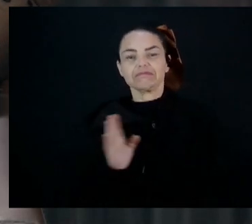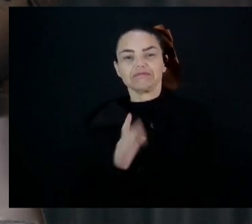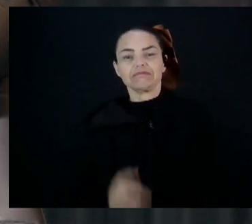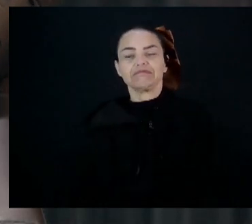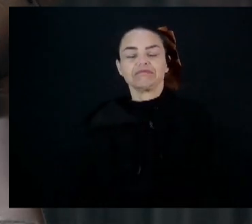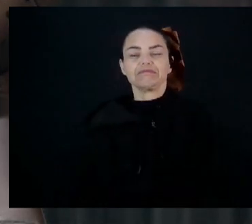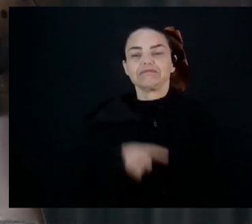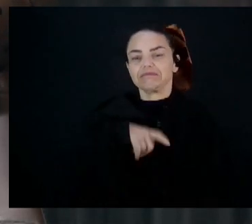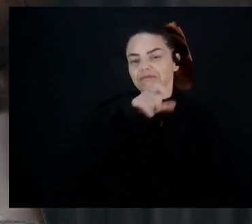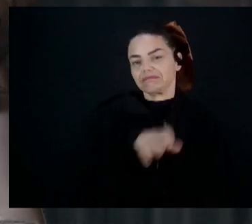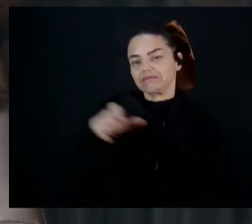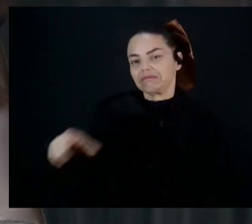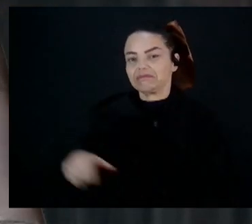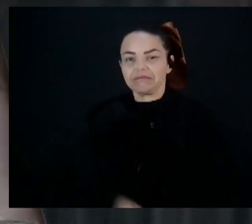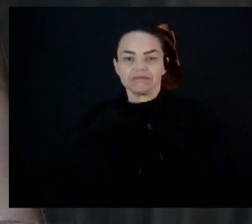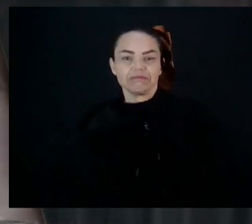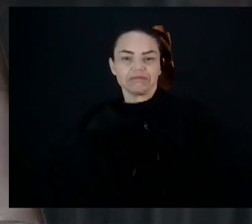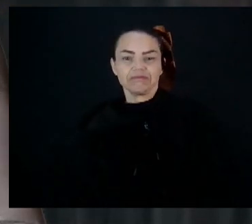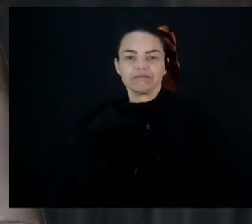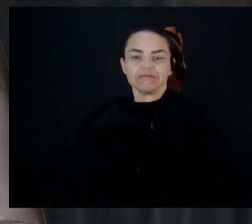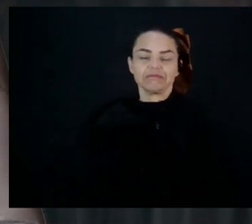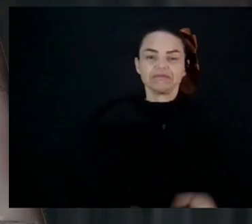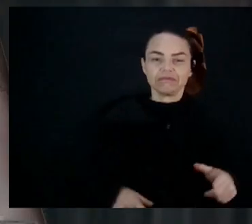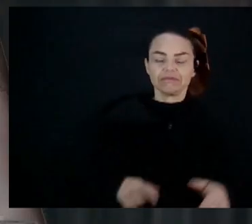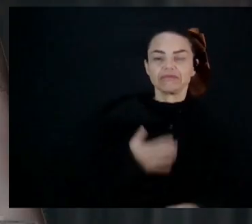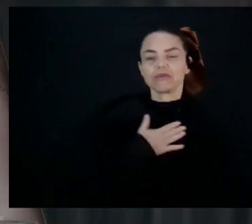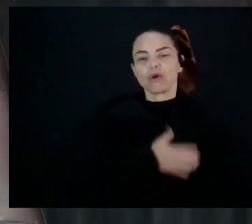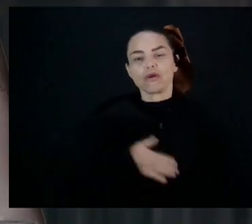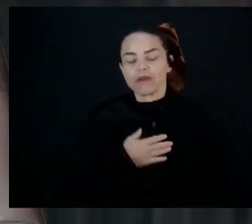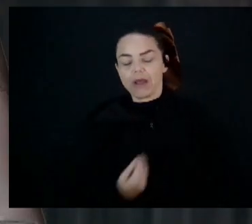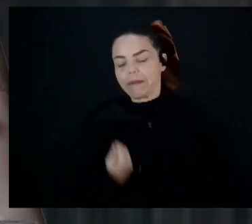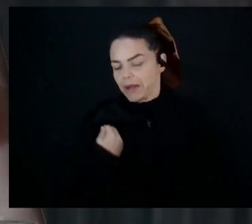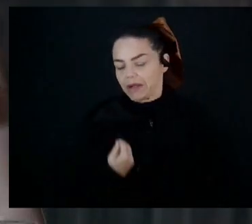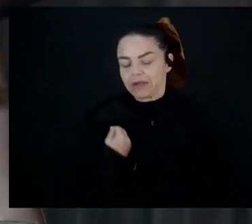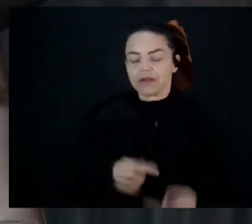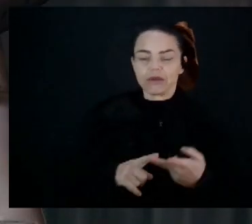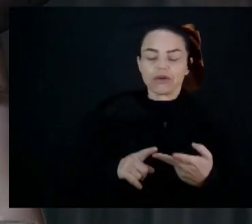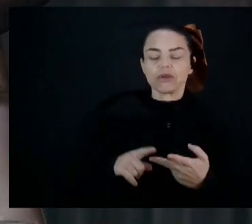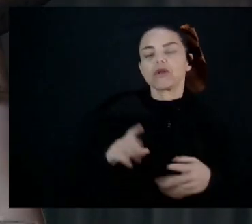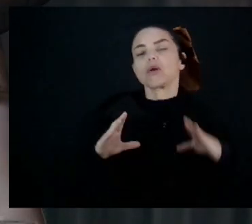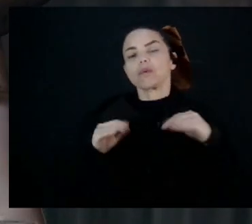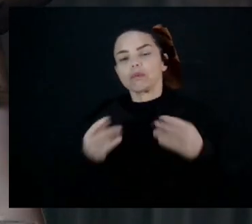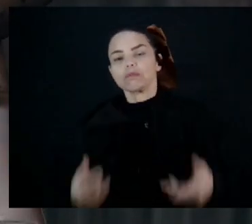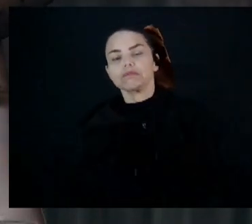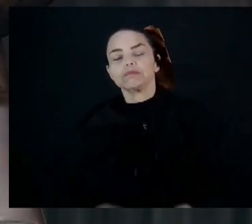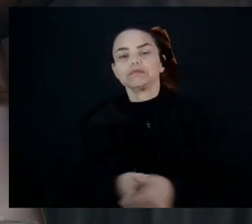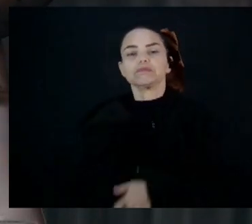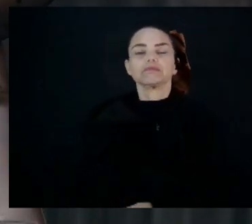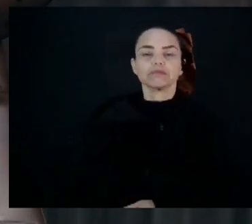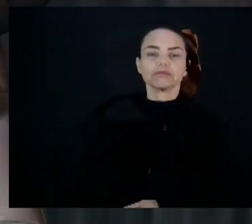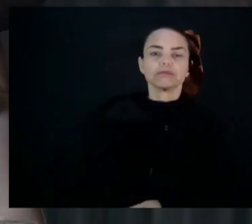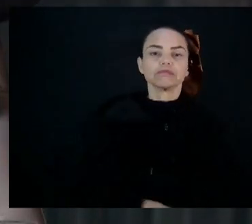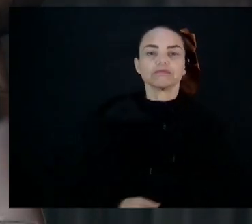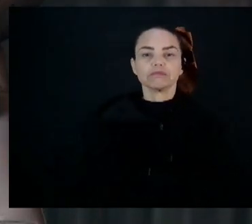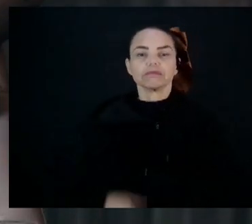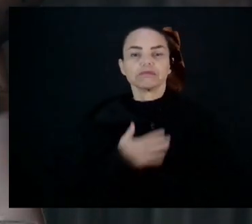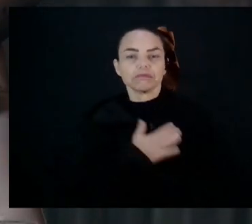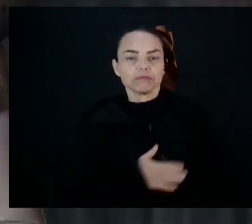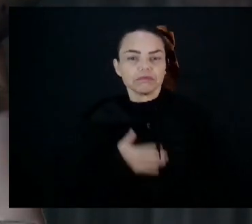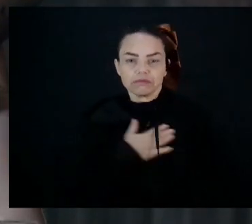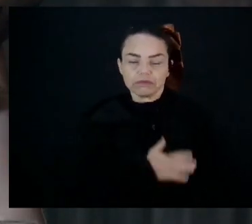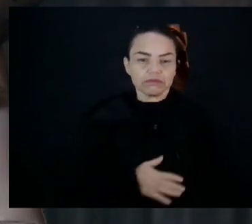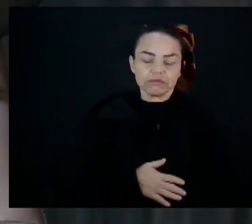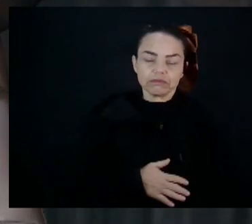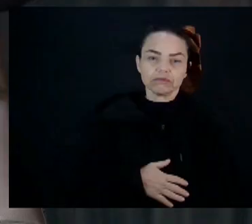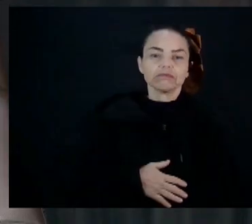que são mais vespertinas, tem pessoas que são matutinas, e o vespertino, ele é aquele que funciona muito bem à